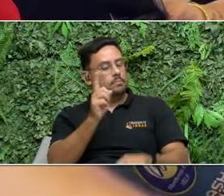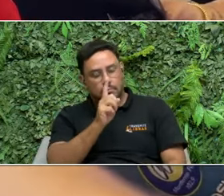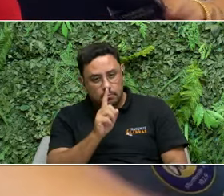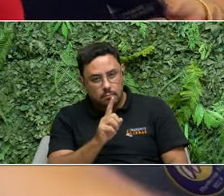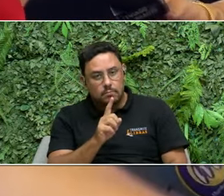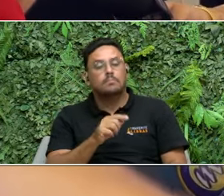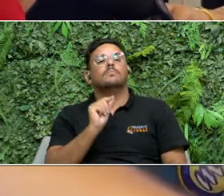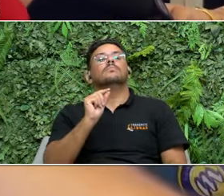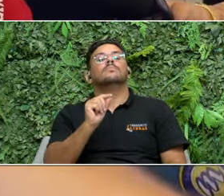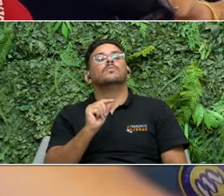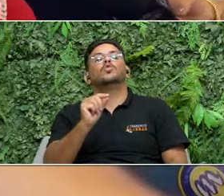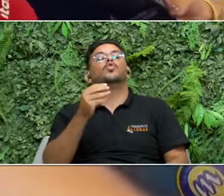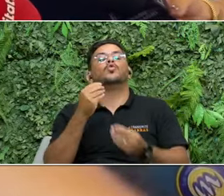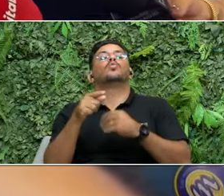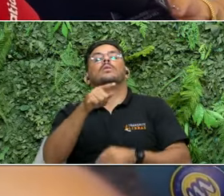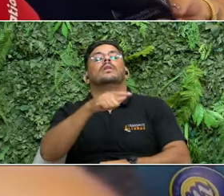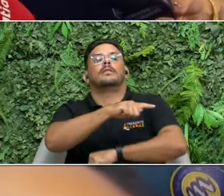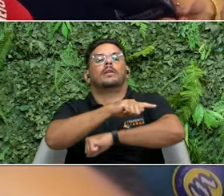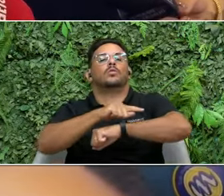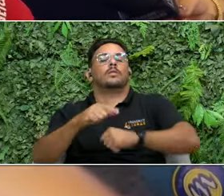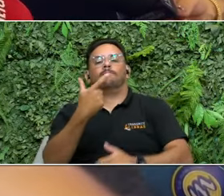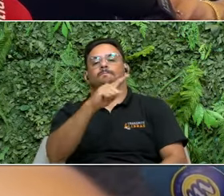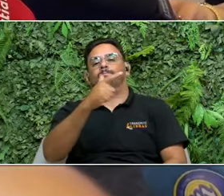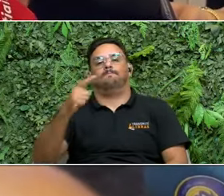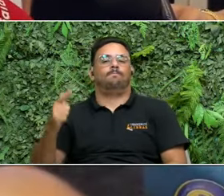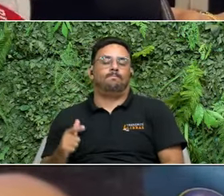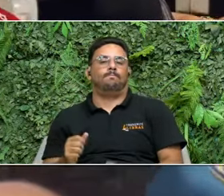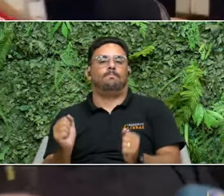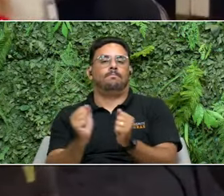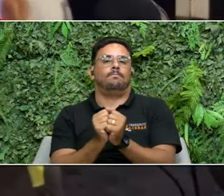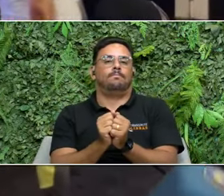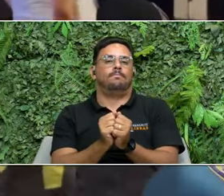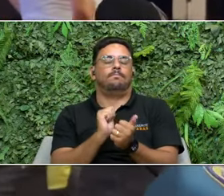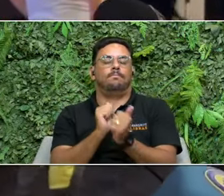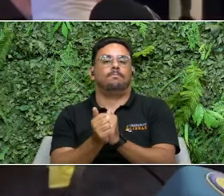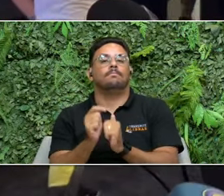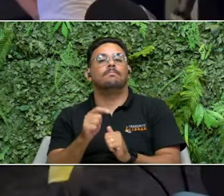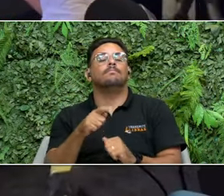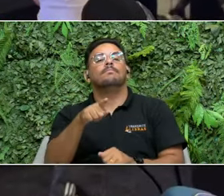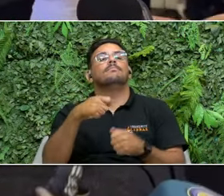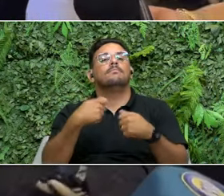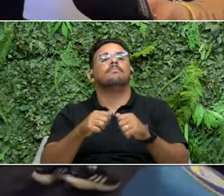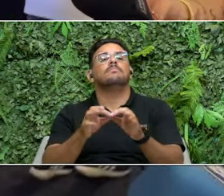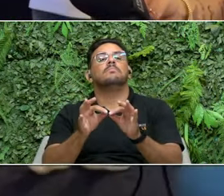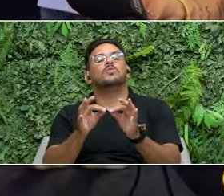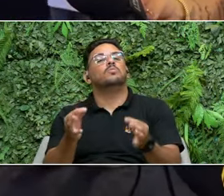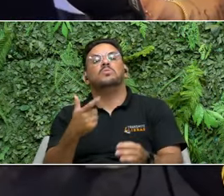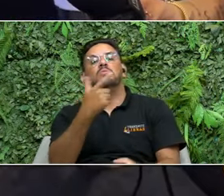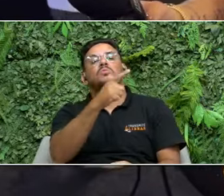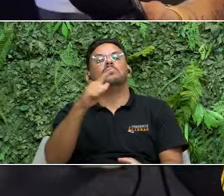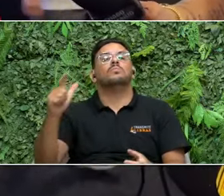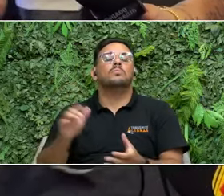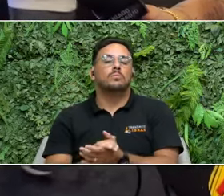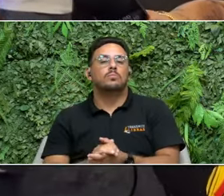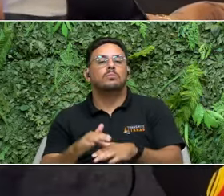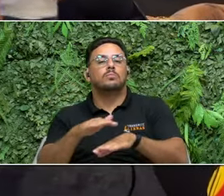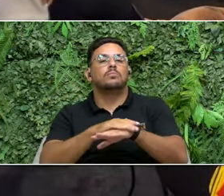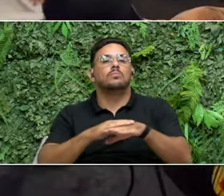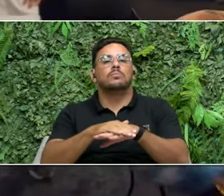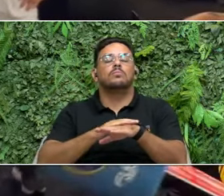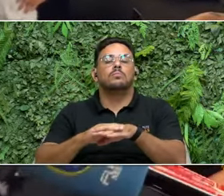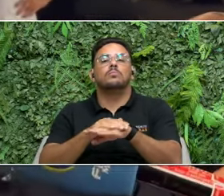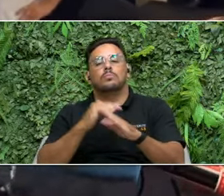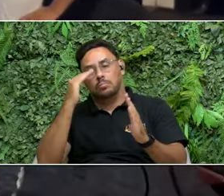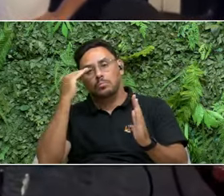o que eu vou falar é do comportamento dele com nós jogadores cara o cara não tem humildade o cara é muito Bal o cara vai conversar com ele com todo o